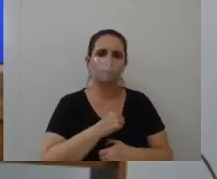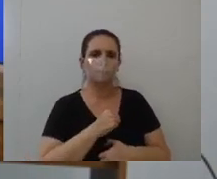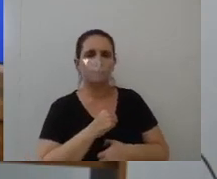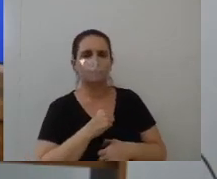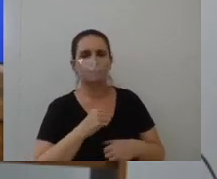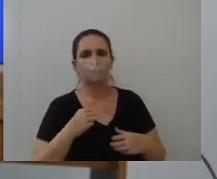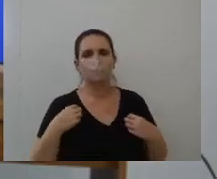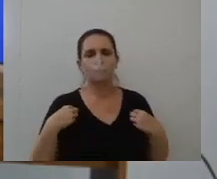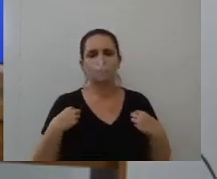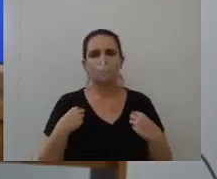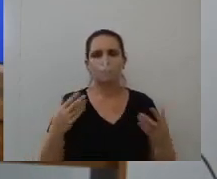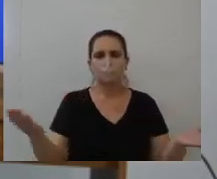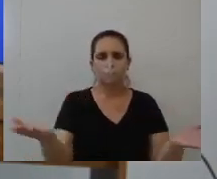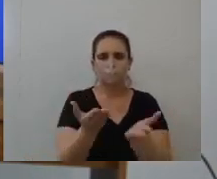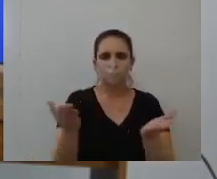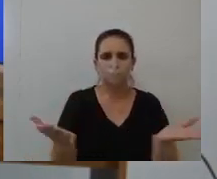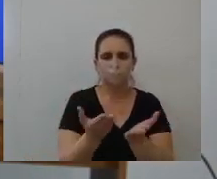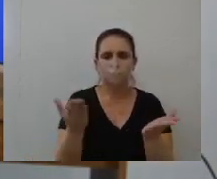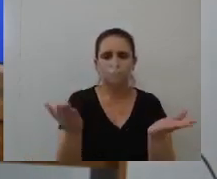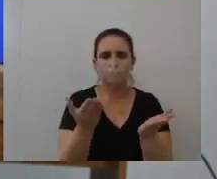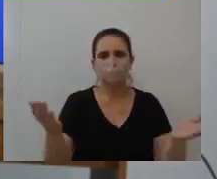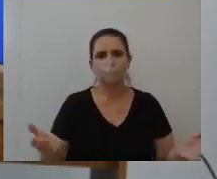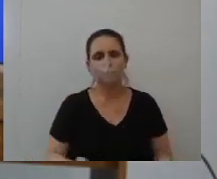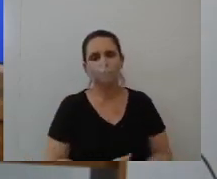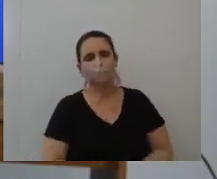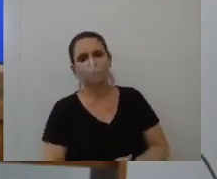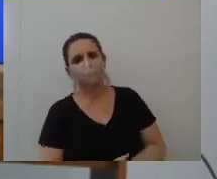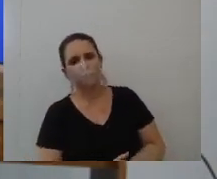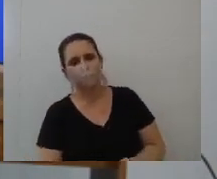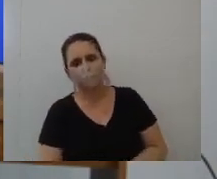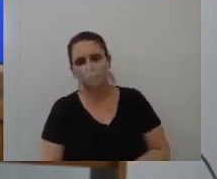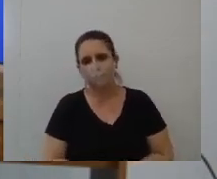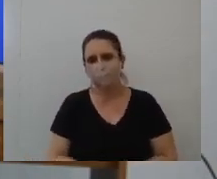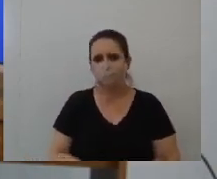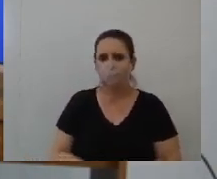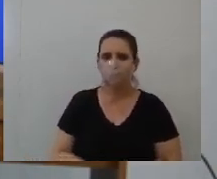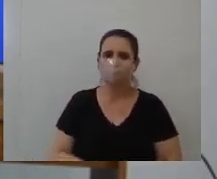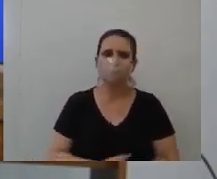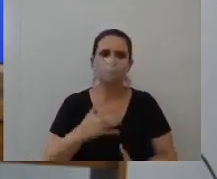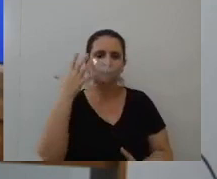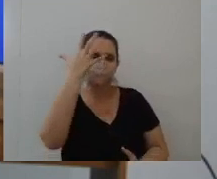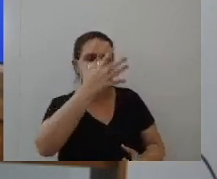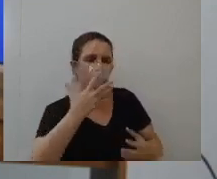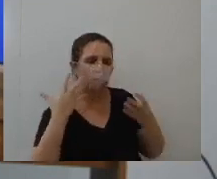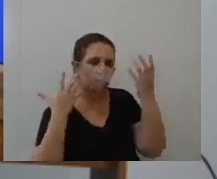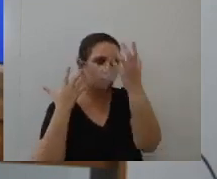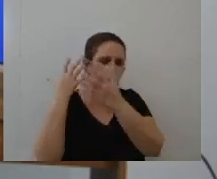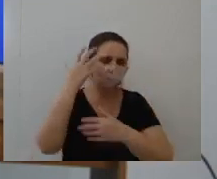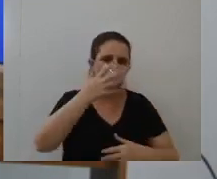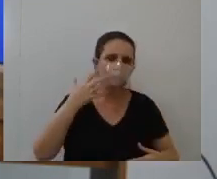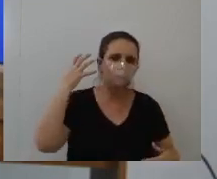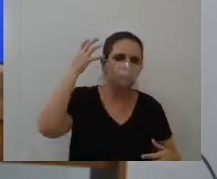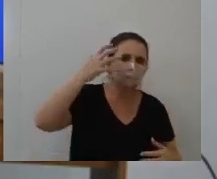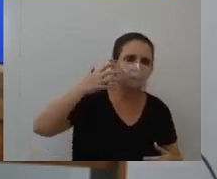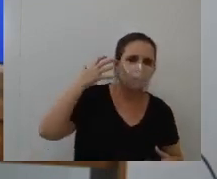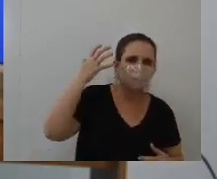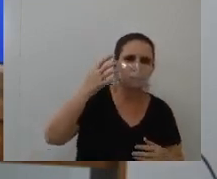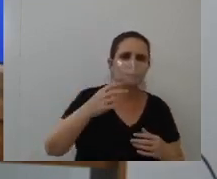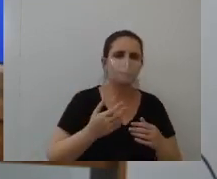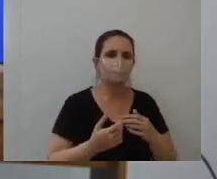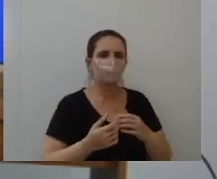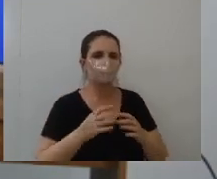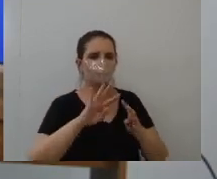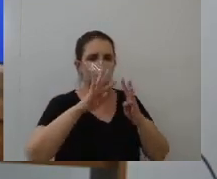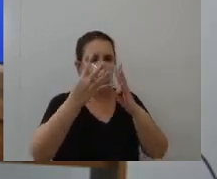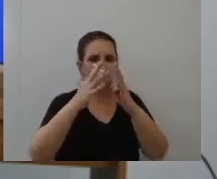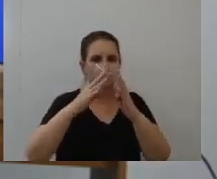10 Agora, pra olha. acabar com tua vida. Eita! Agora tu já tá ligado, já tá avisado que Quarenteiro dançando brega. que